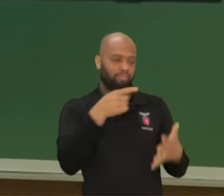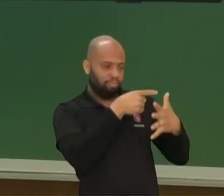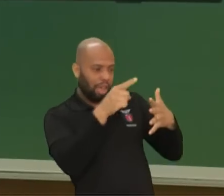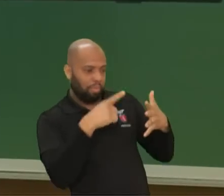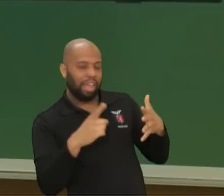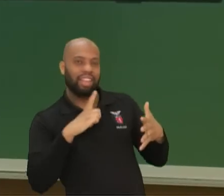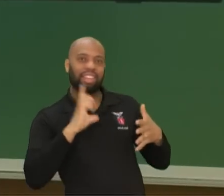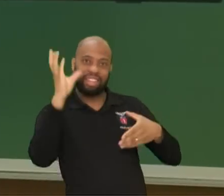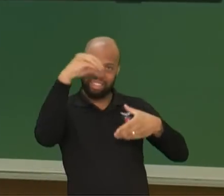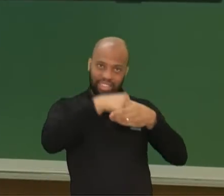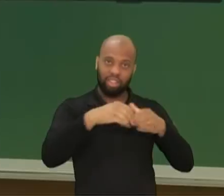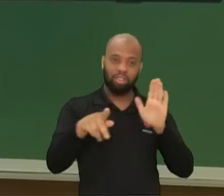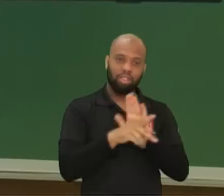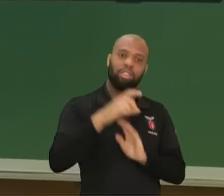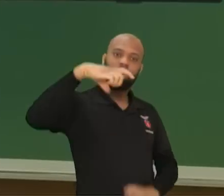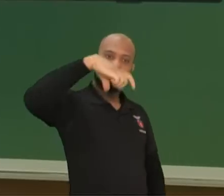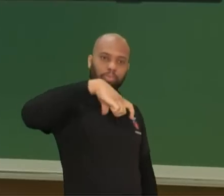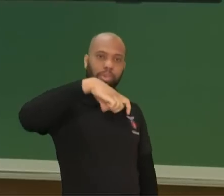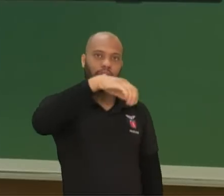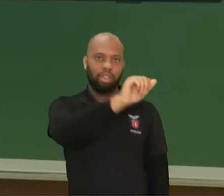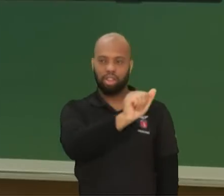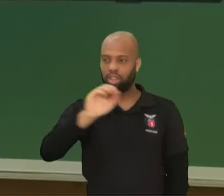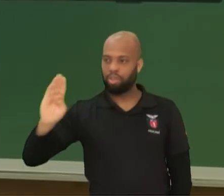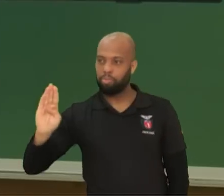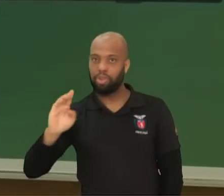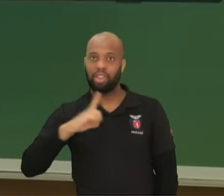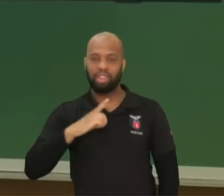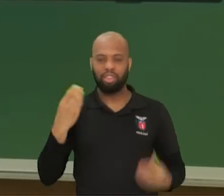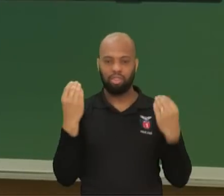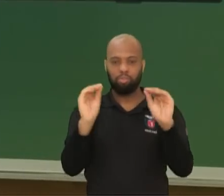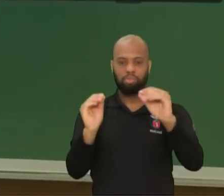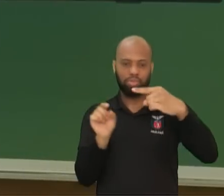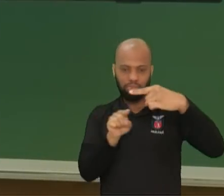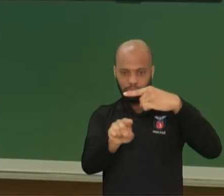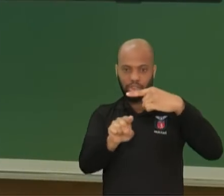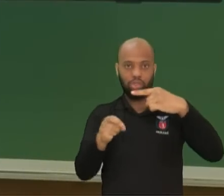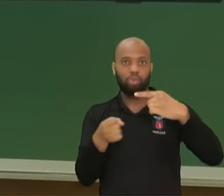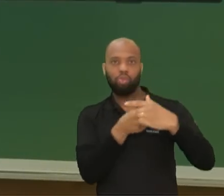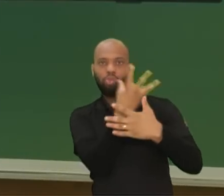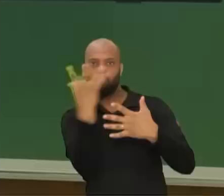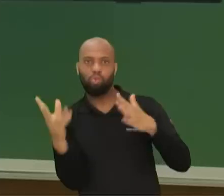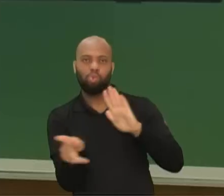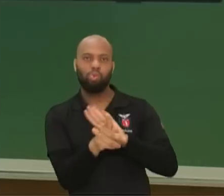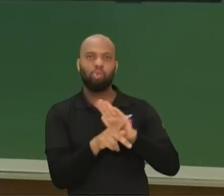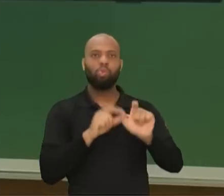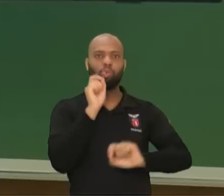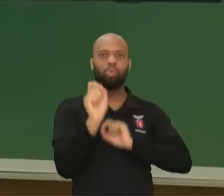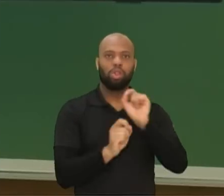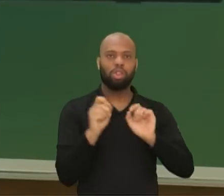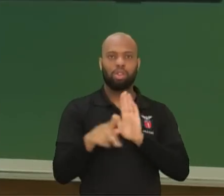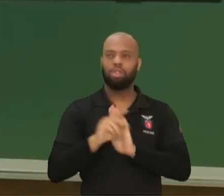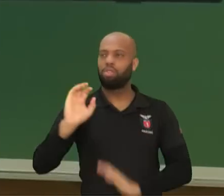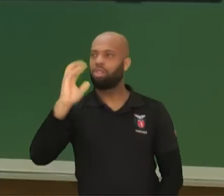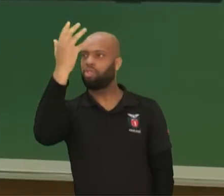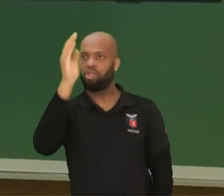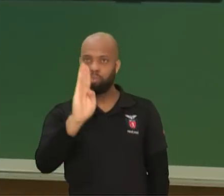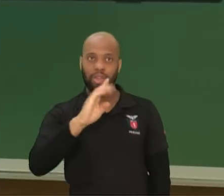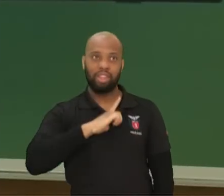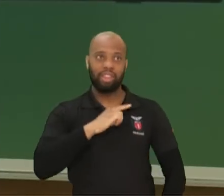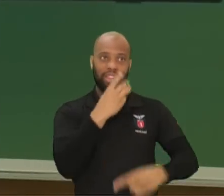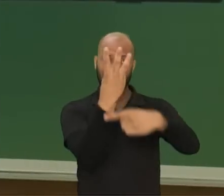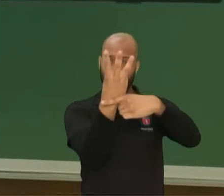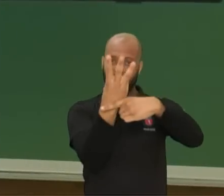de elementos da interseção divididos pelo número de elementos do evento B, eu vou ter 3, que é da minha